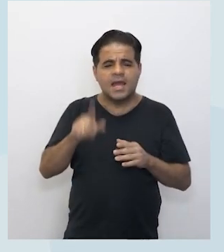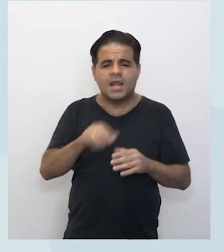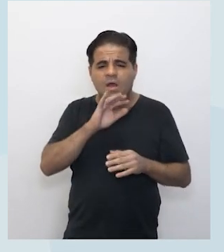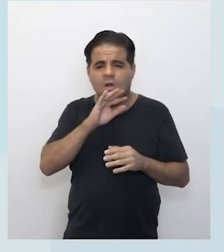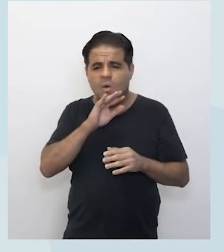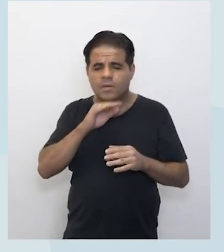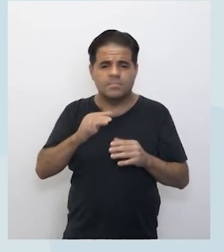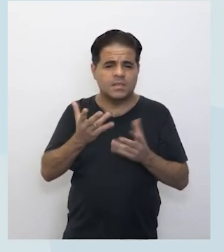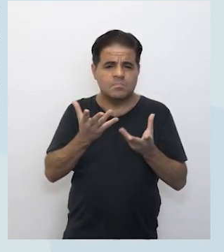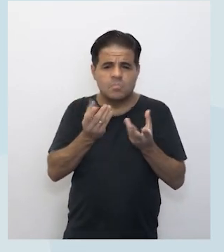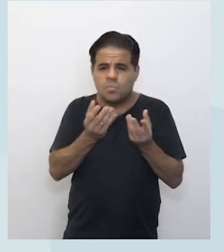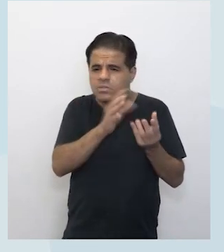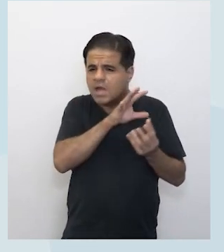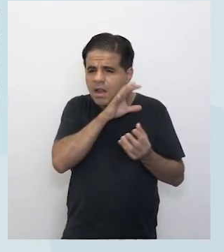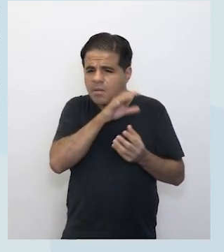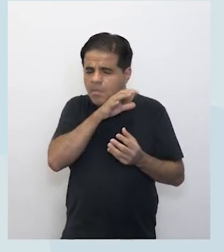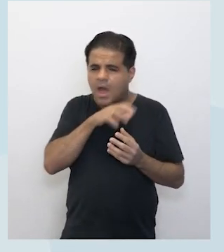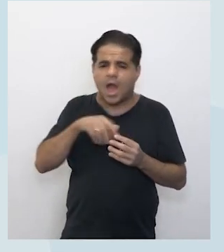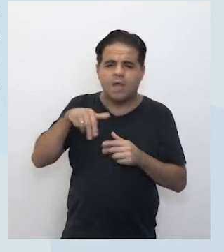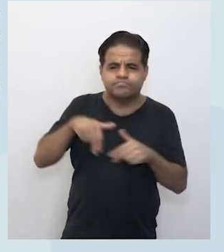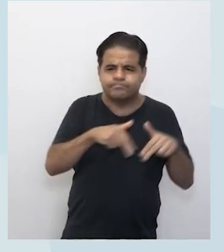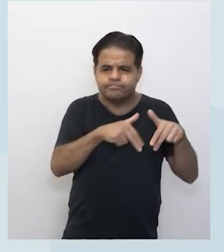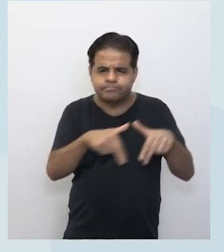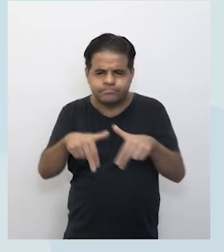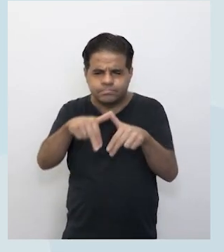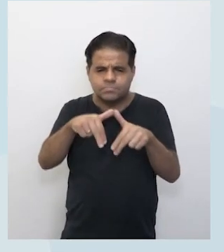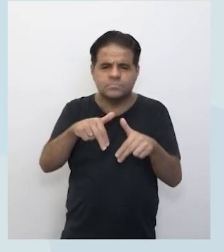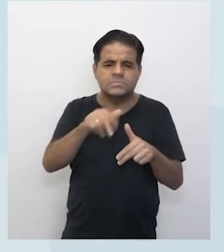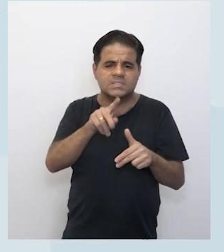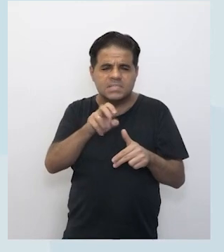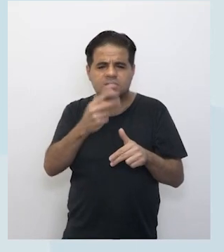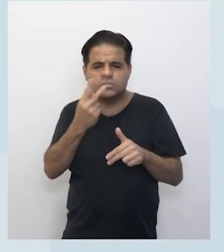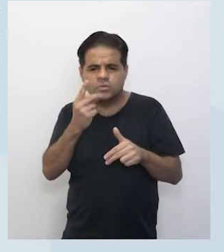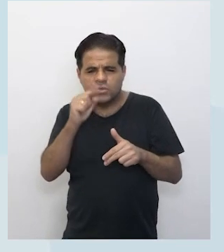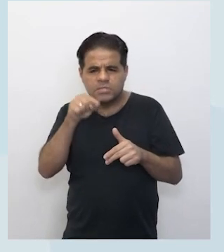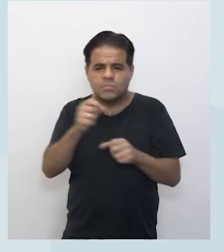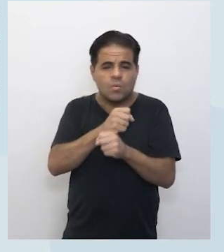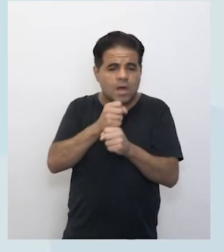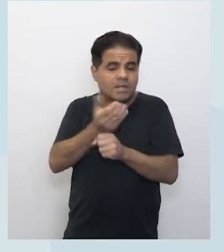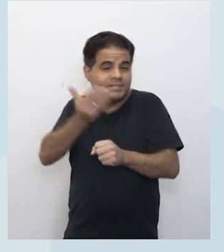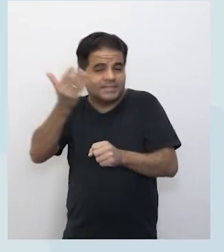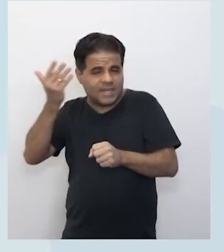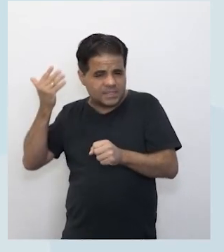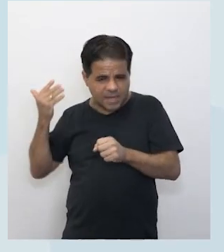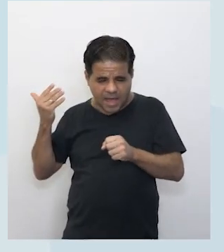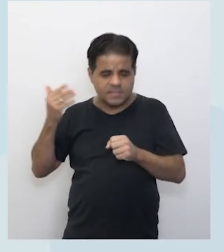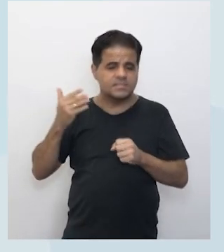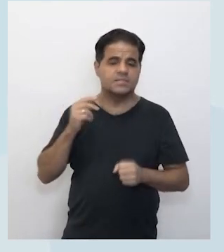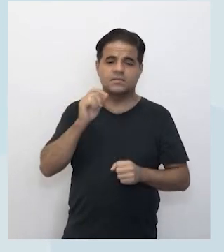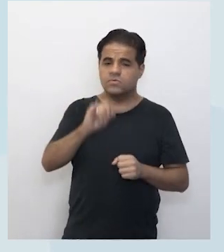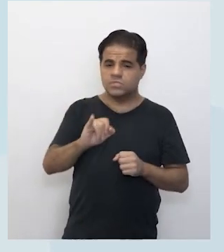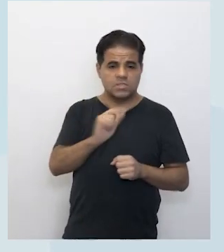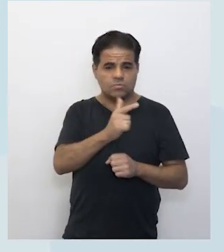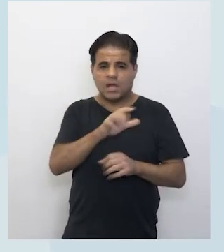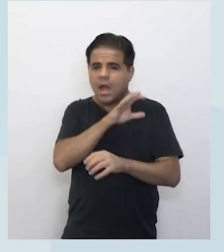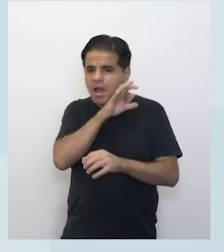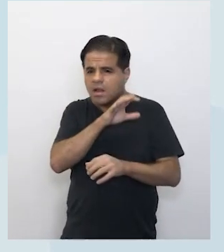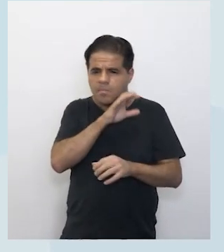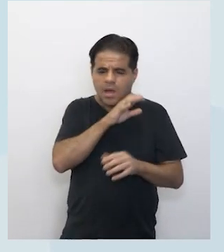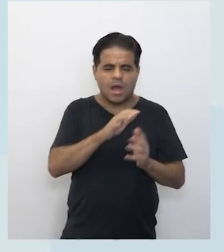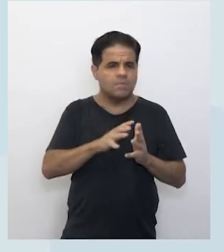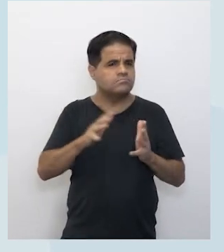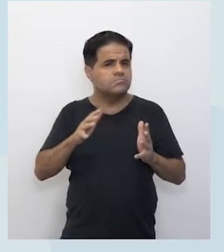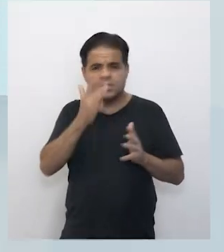para que grandes animais passassem no período entre 15 e 12 mil anos atrás. Quer dizer que se não tem grandes animais,